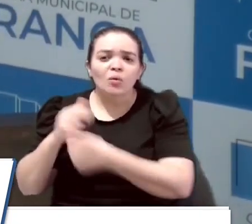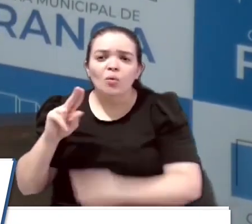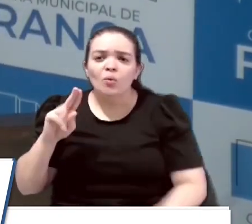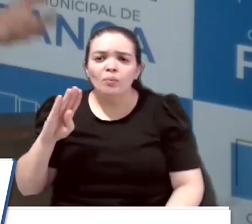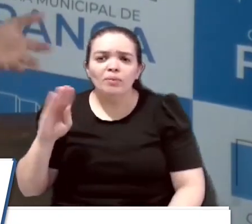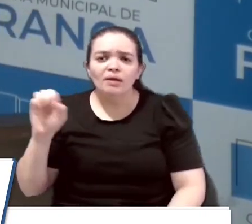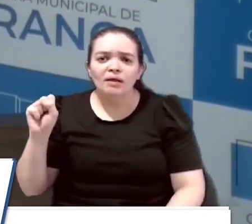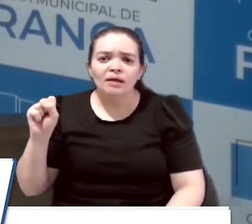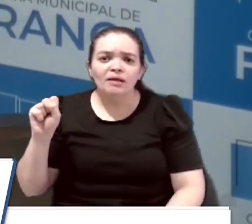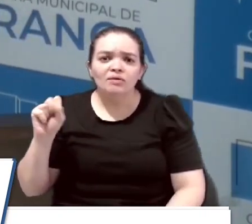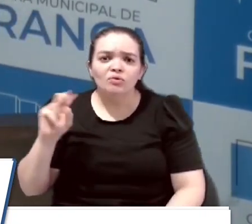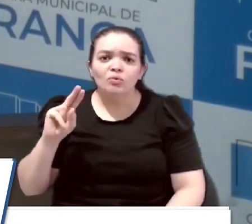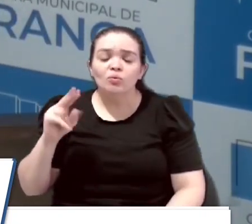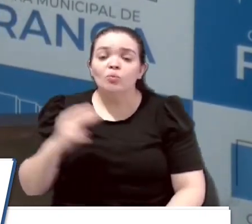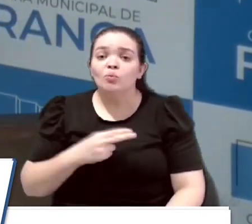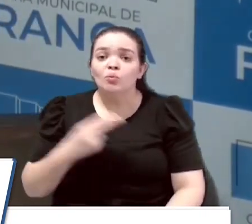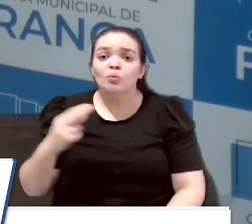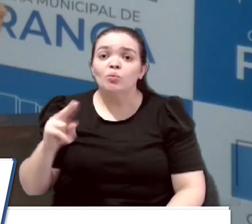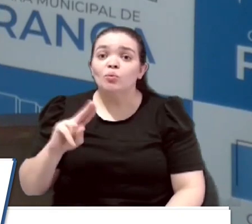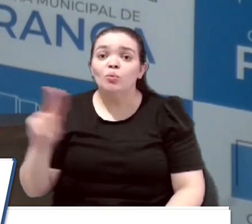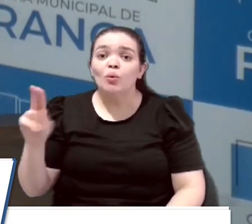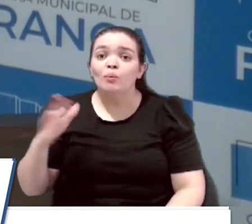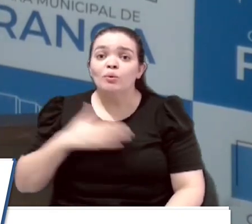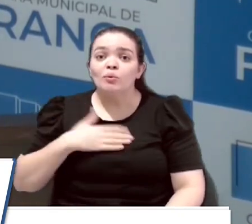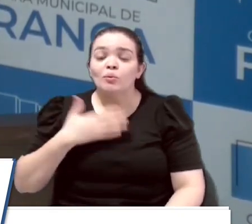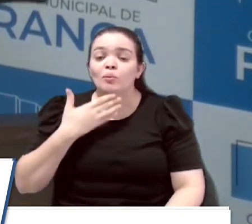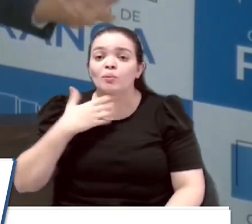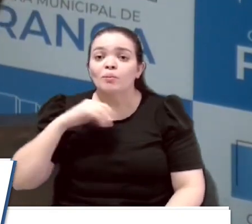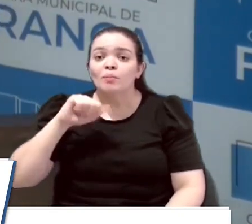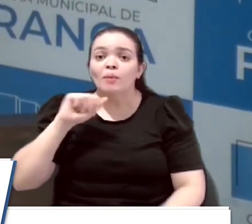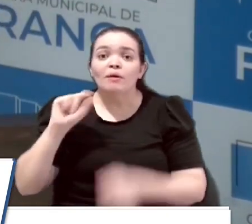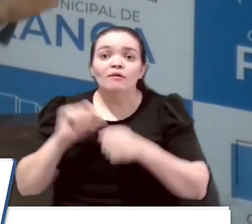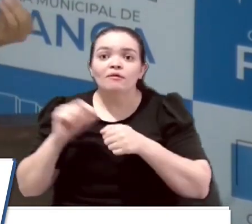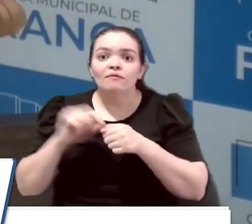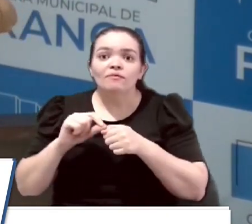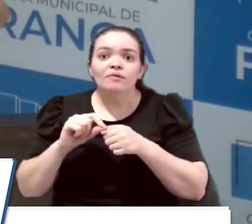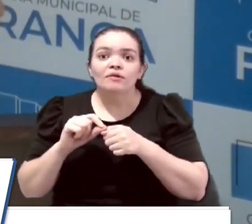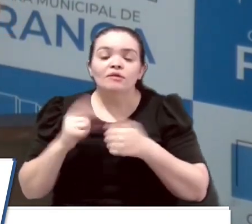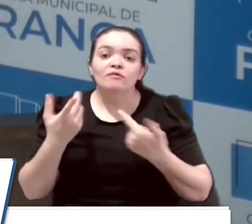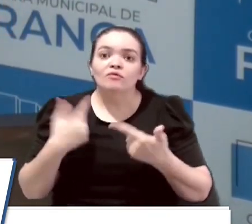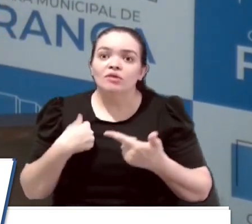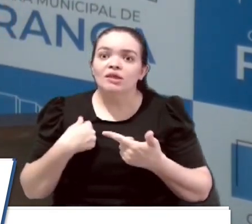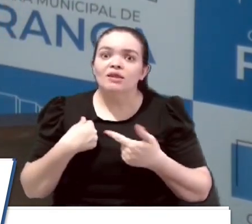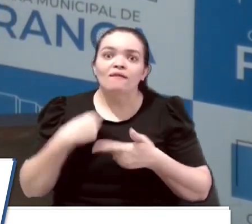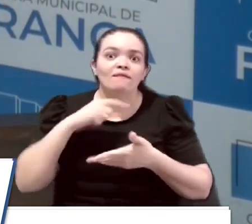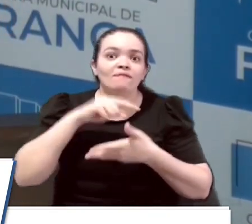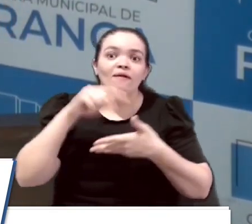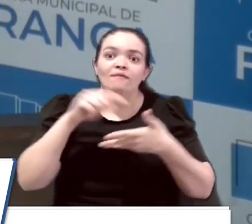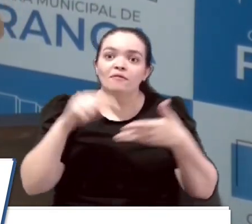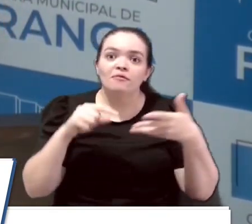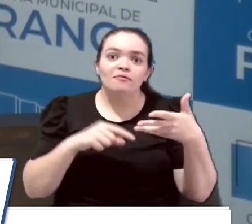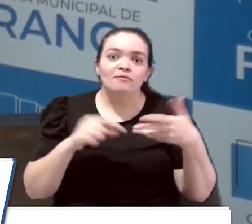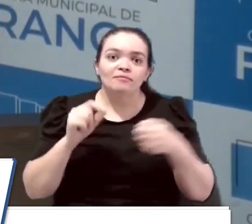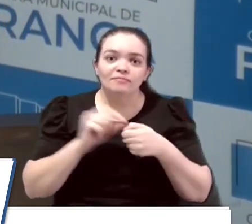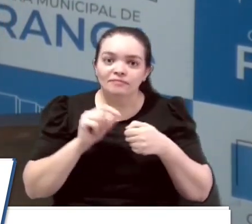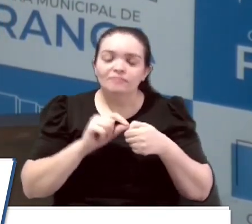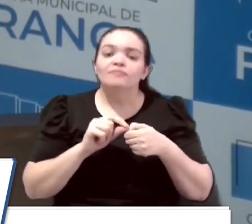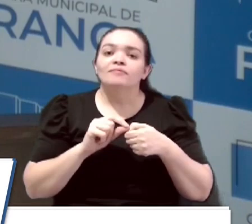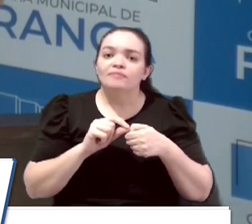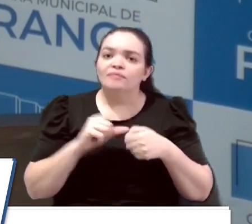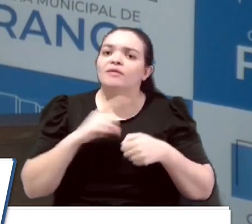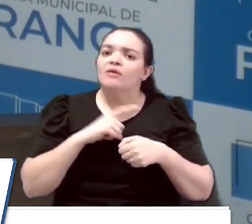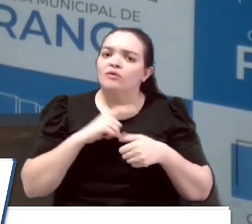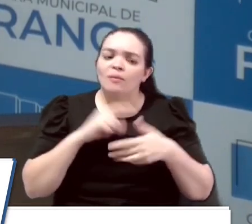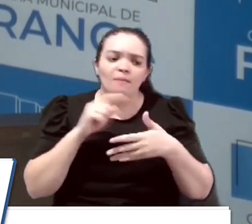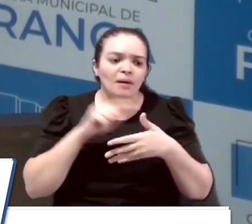nome do meu pai, Antônio Guilhermino, está sendo feito. Então está sendo feito um monte de coisa. Eu tenho apontado um